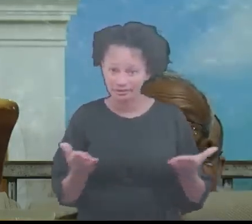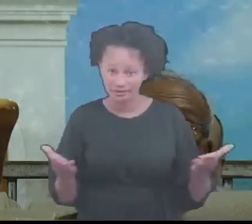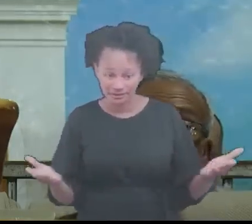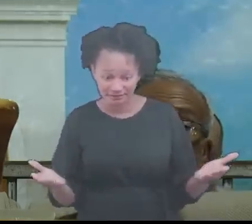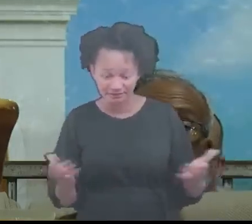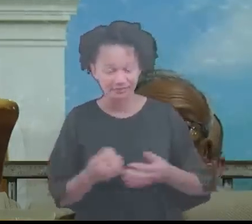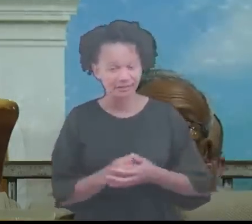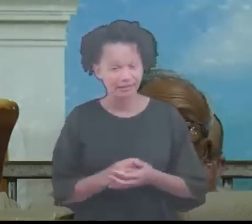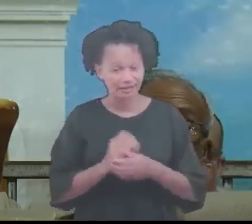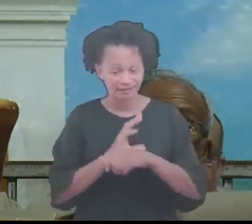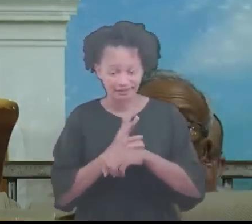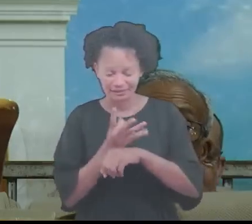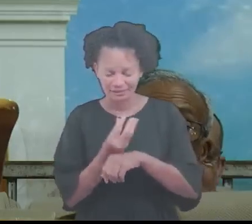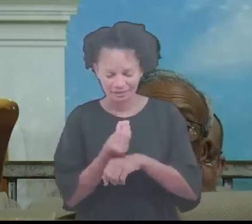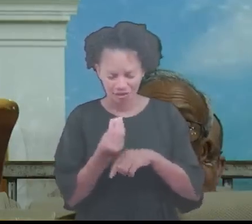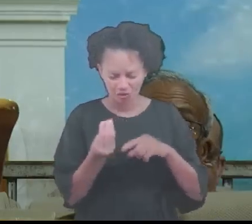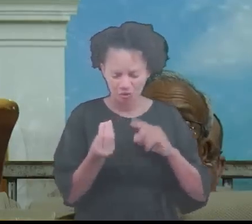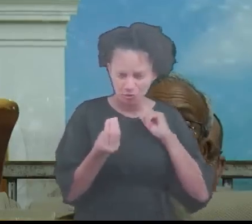fica mancha nela.